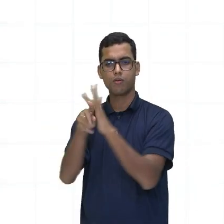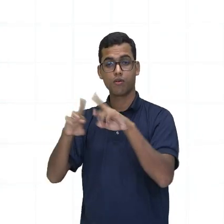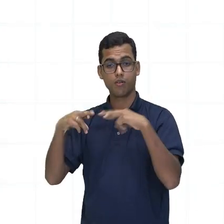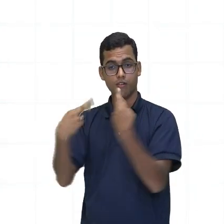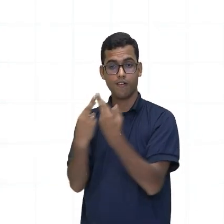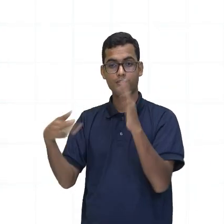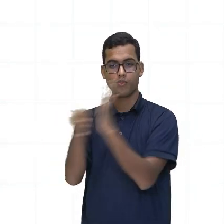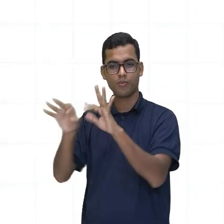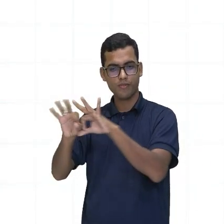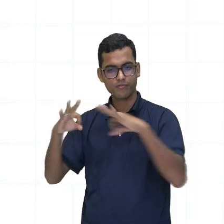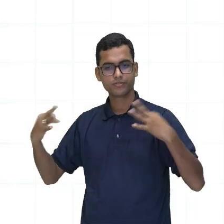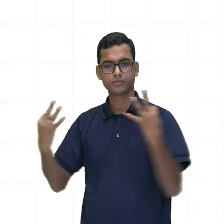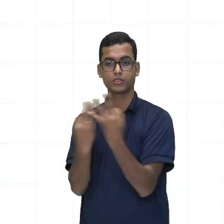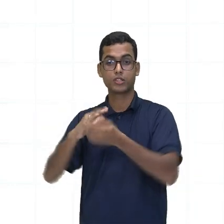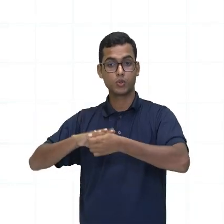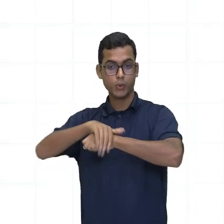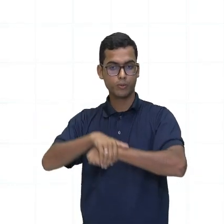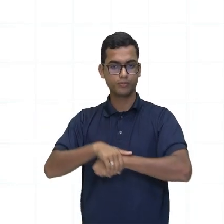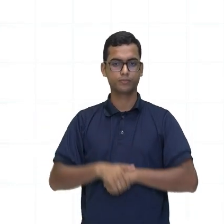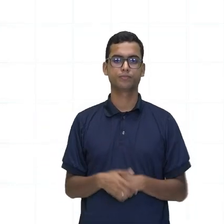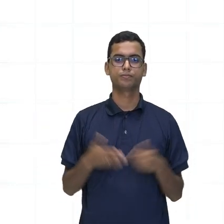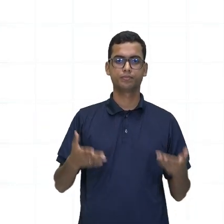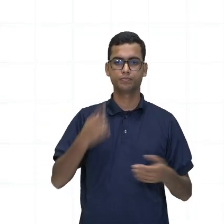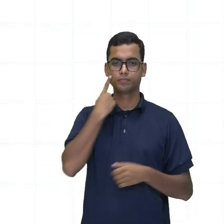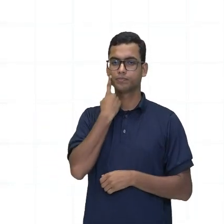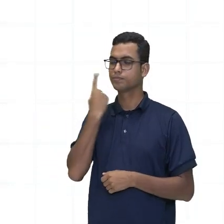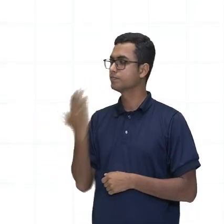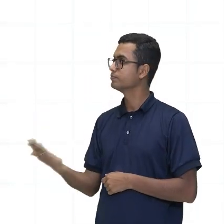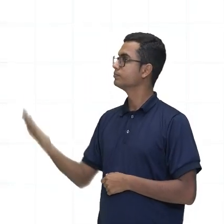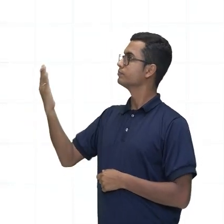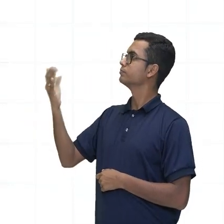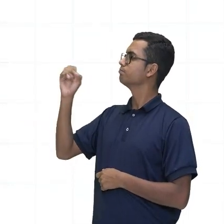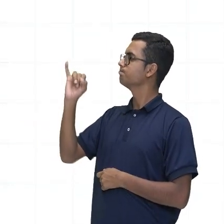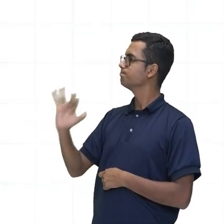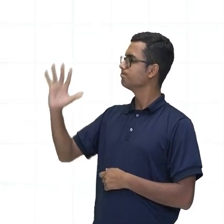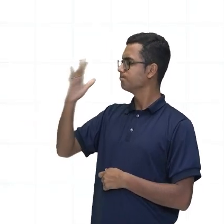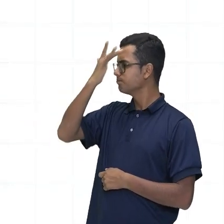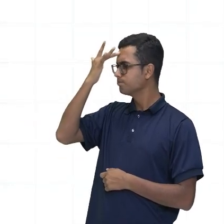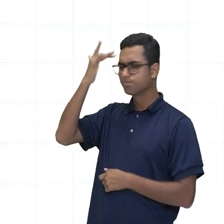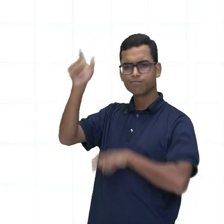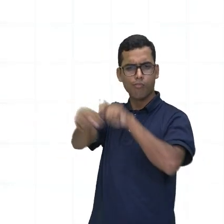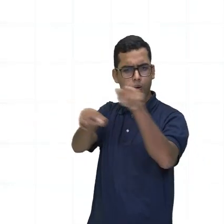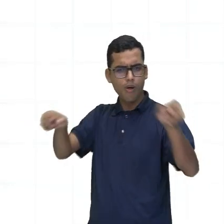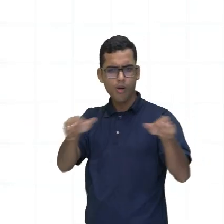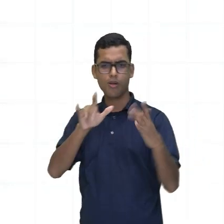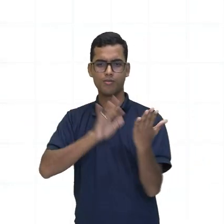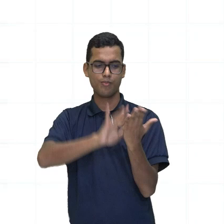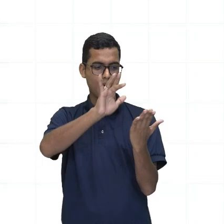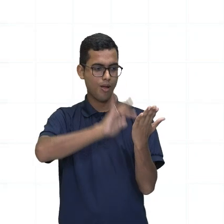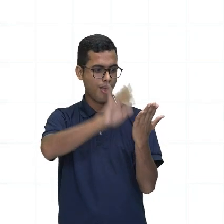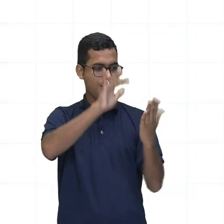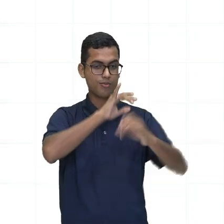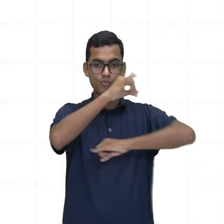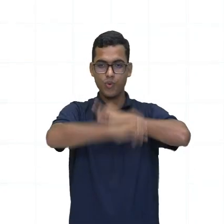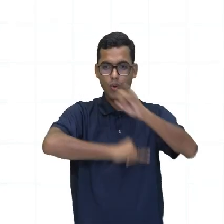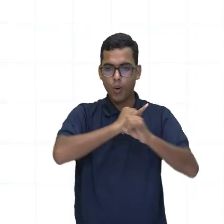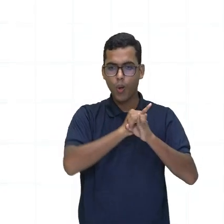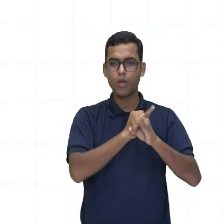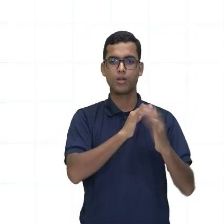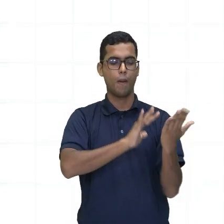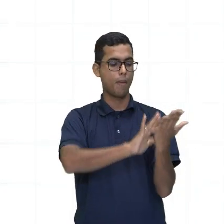observar aí, nessa imagem, né? Pessoas todas, né, conectadas aí na